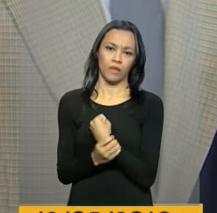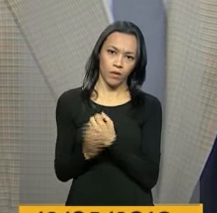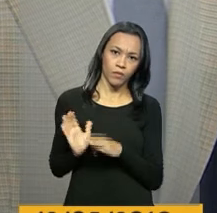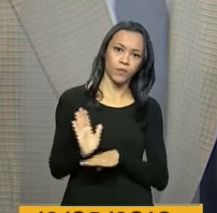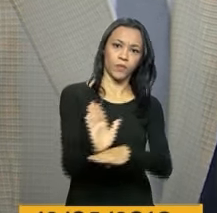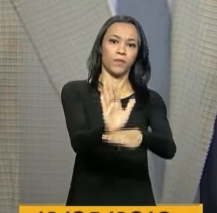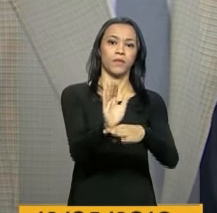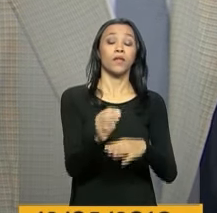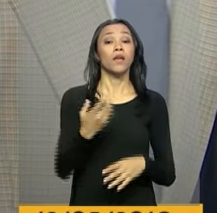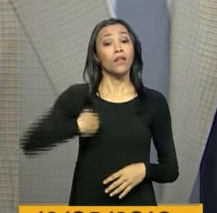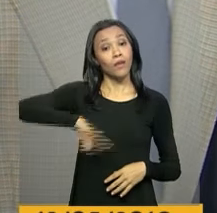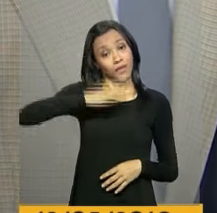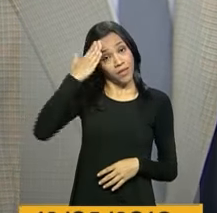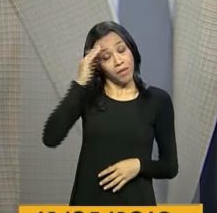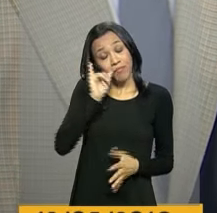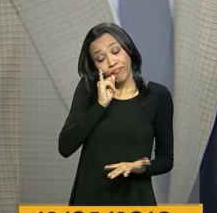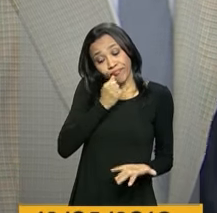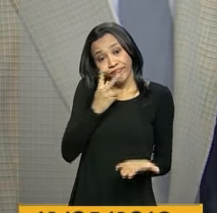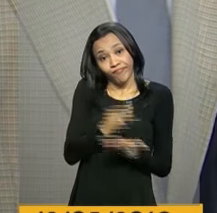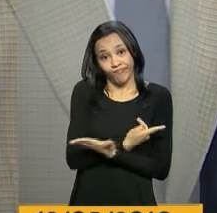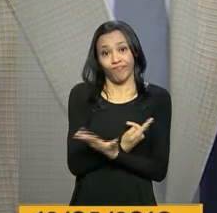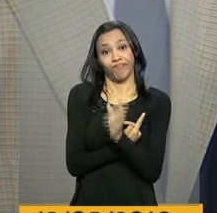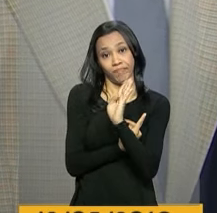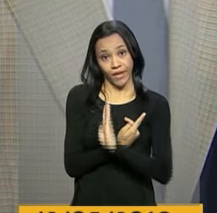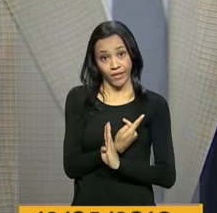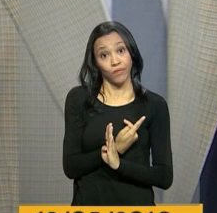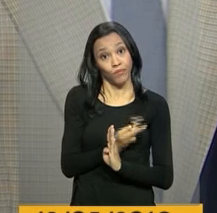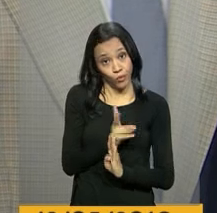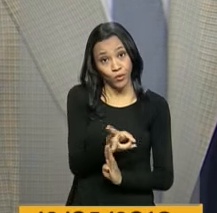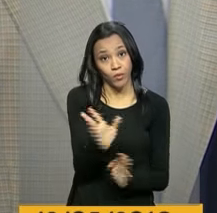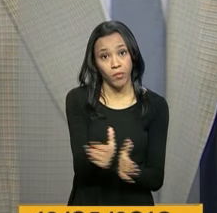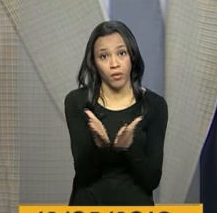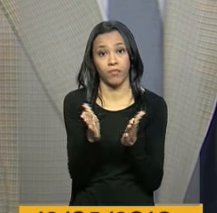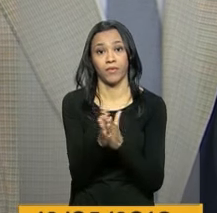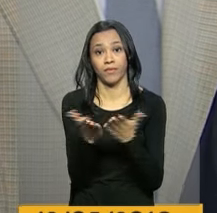Brasil, lamentavelmente, ainda é um país pobre.